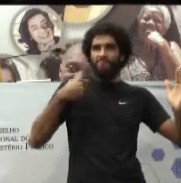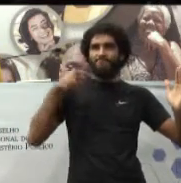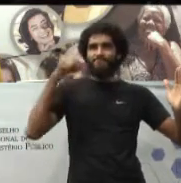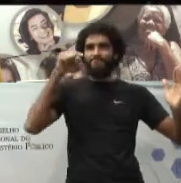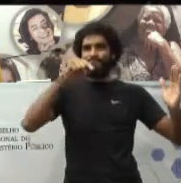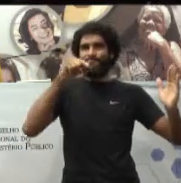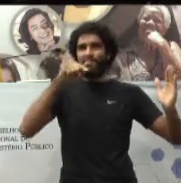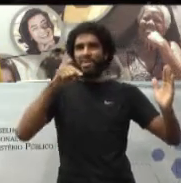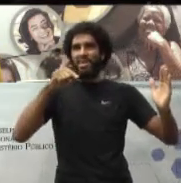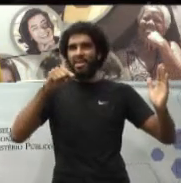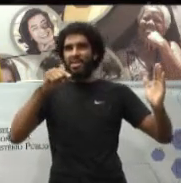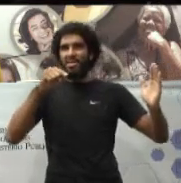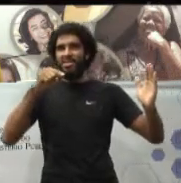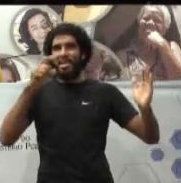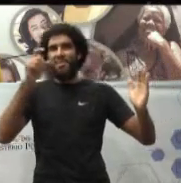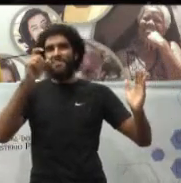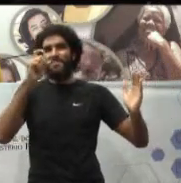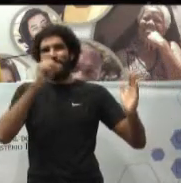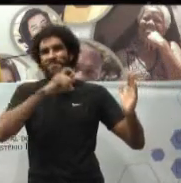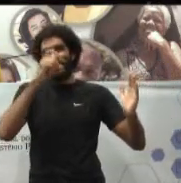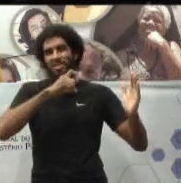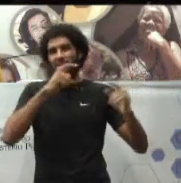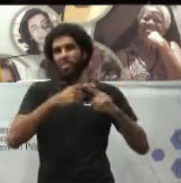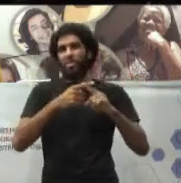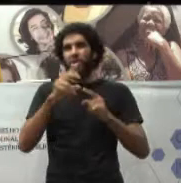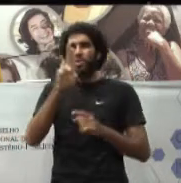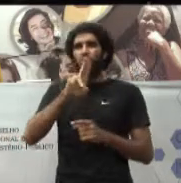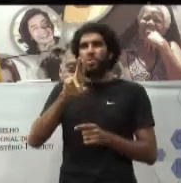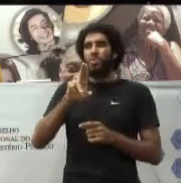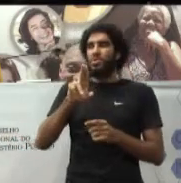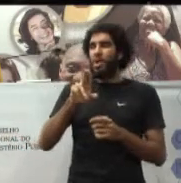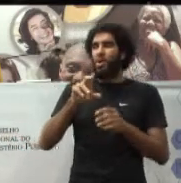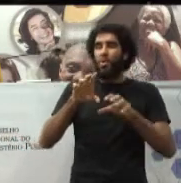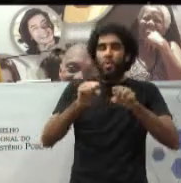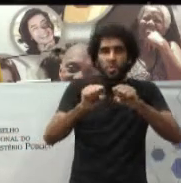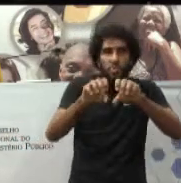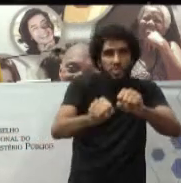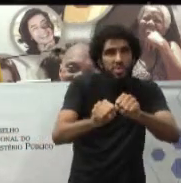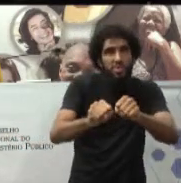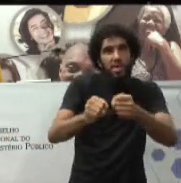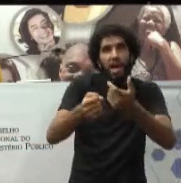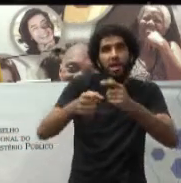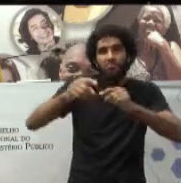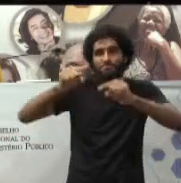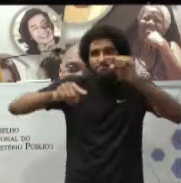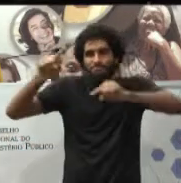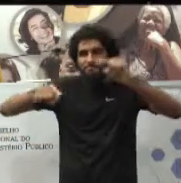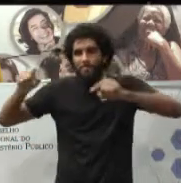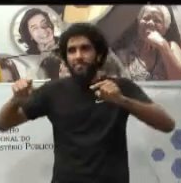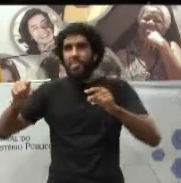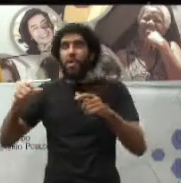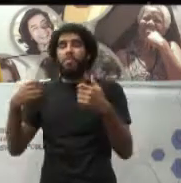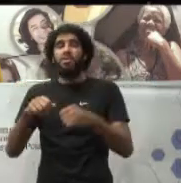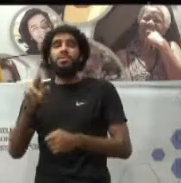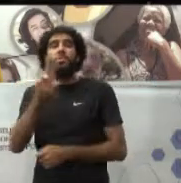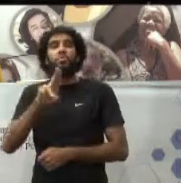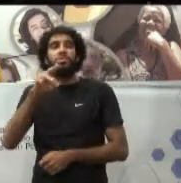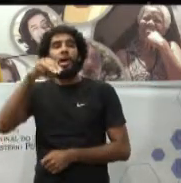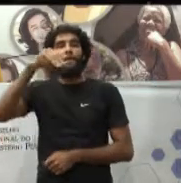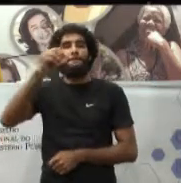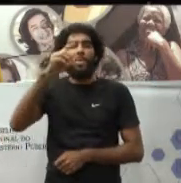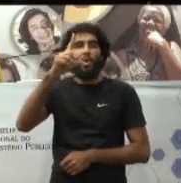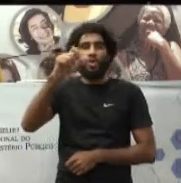usando idades de extremos da vida tanto que hoje patah voltando a usar cada vez mais comedido freqüência moda aquela idade que mais se